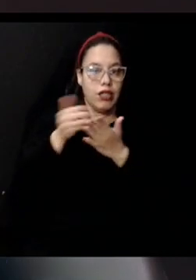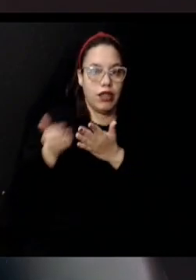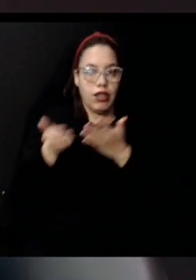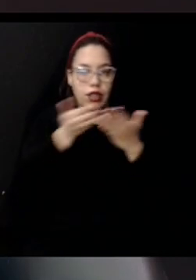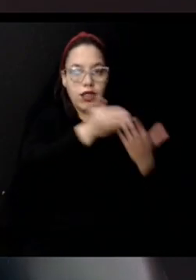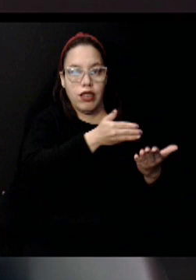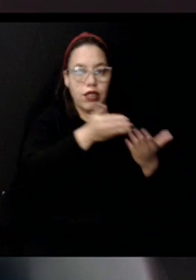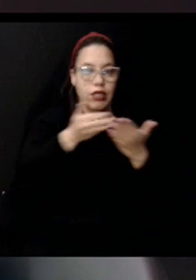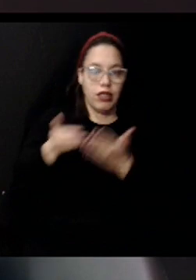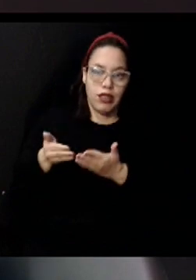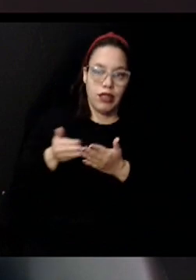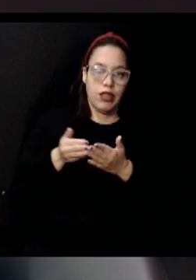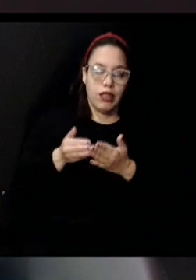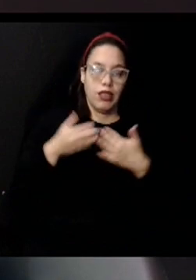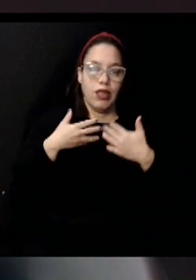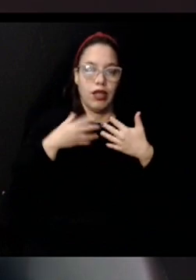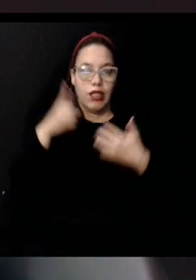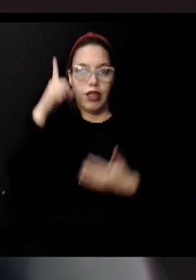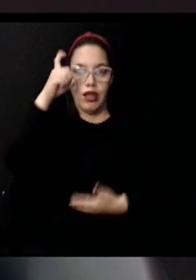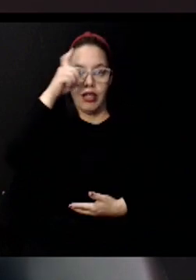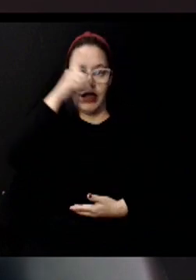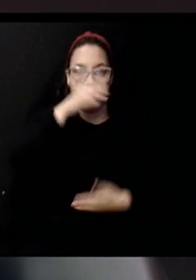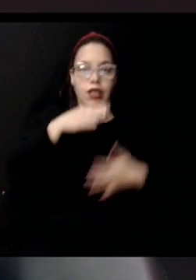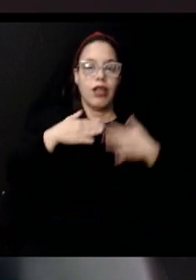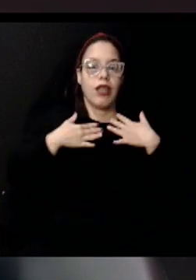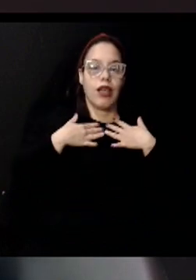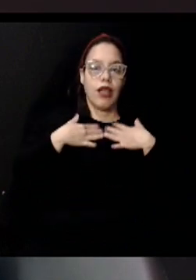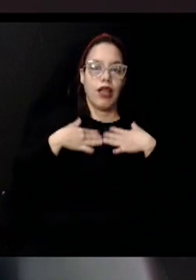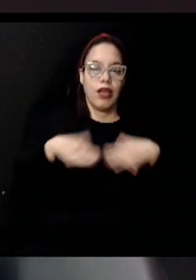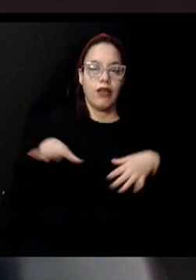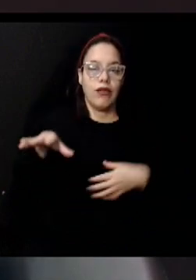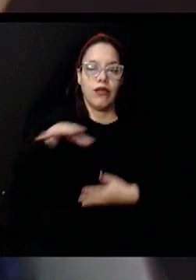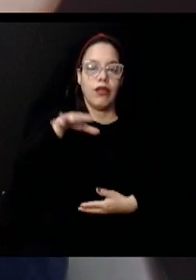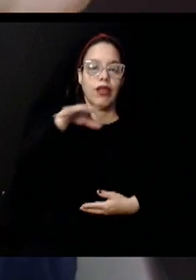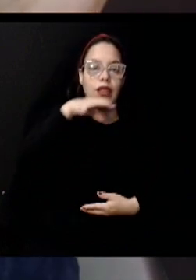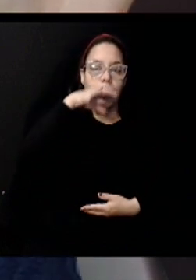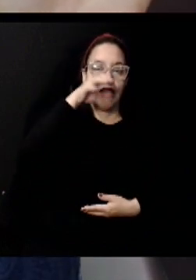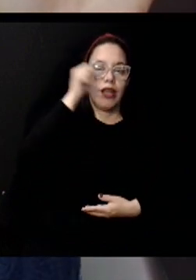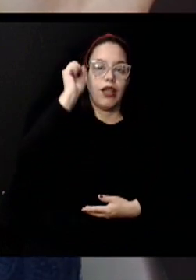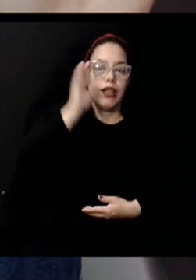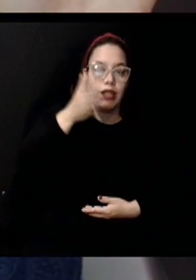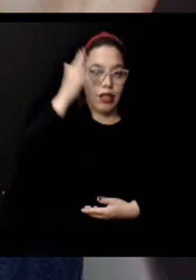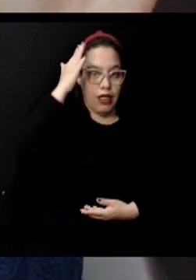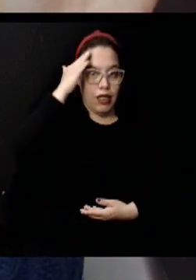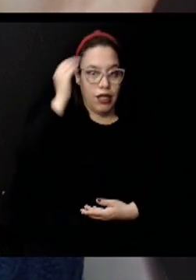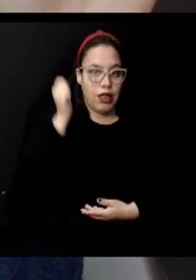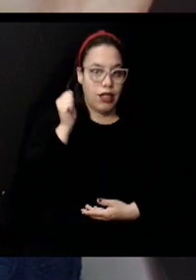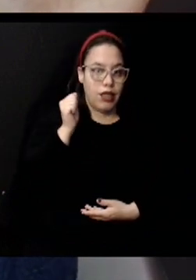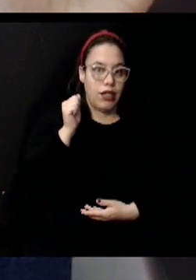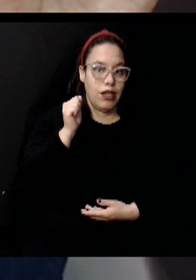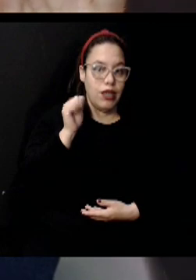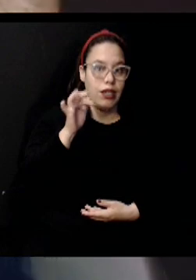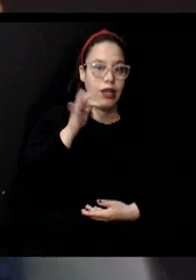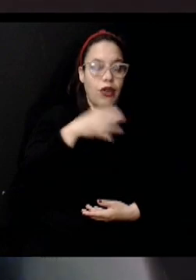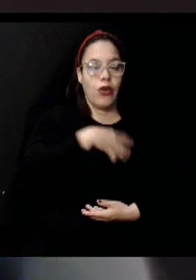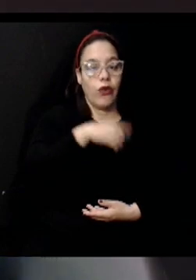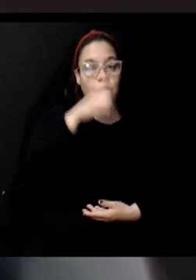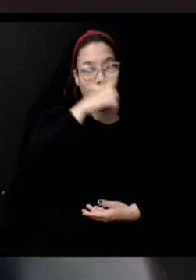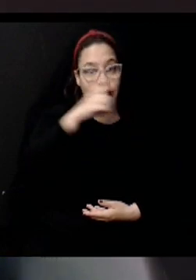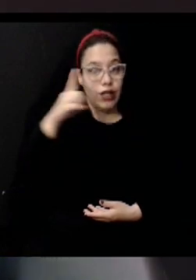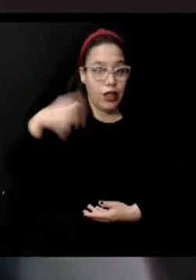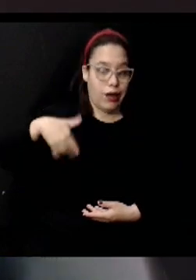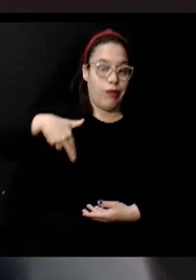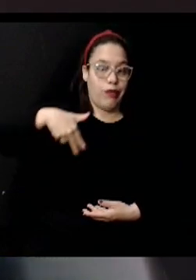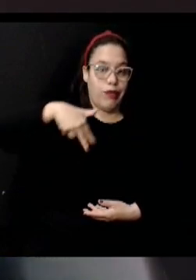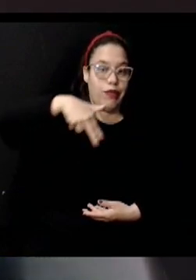Uhum. pesado e às vezes eu falo: "Calma, respira". Eles já até sabem, o filho de Deus está passando. Aí a gente aproveita